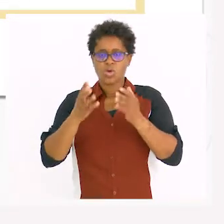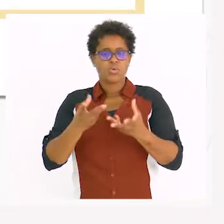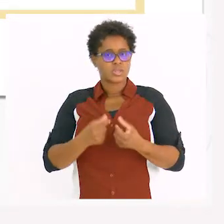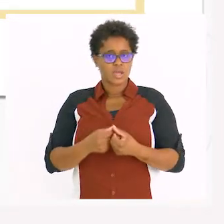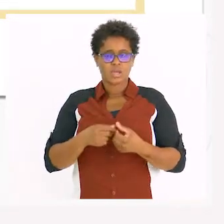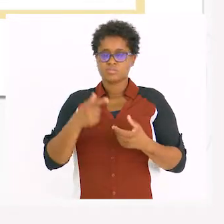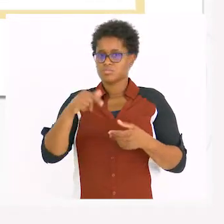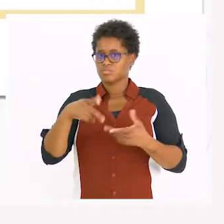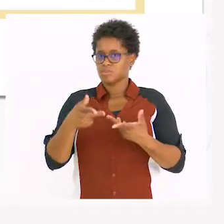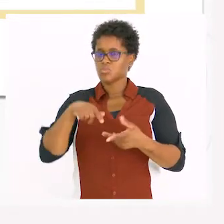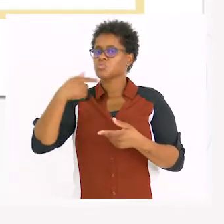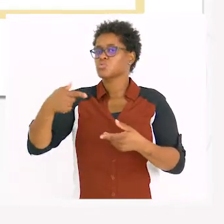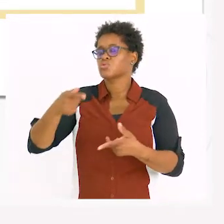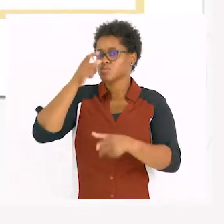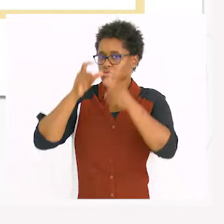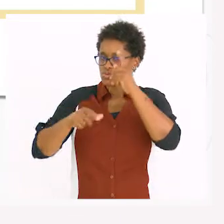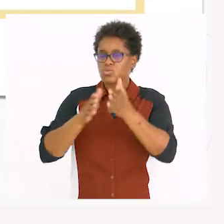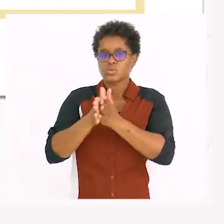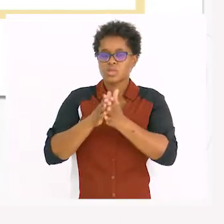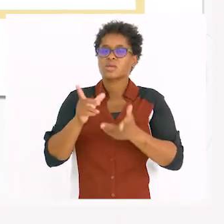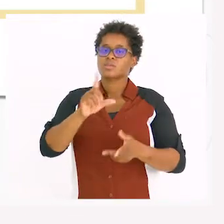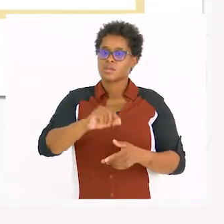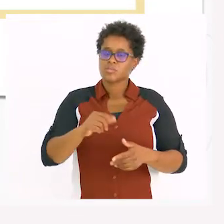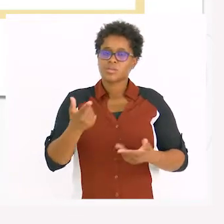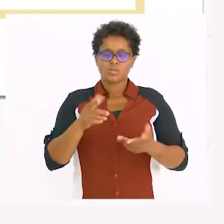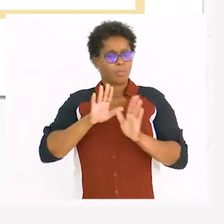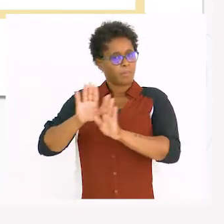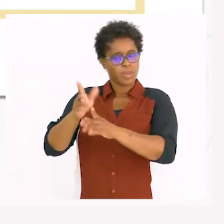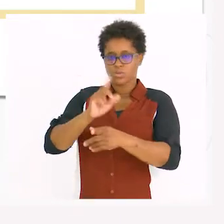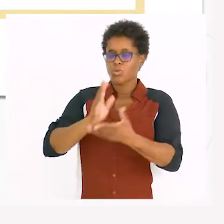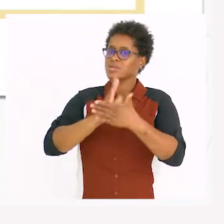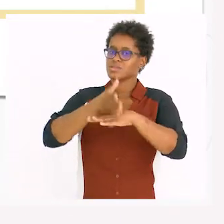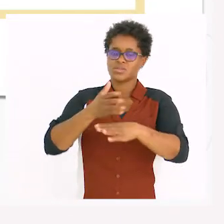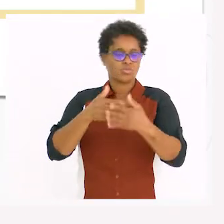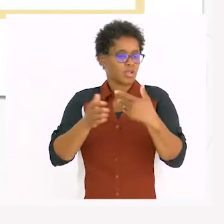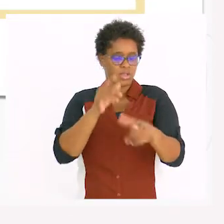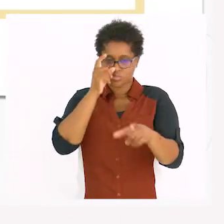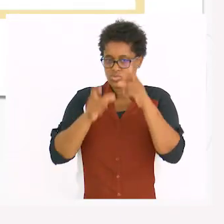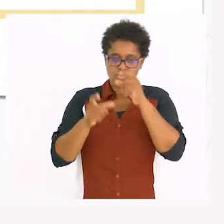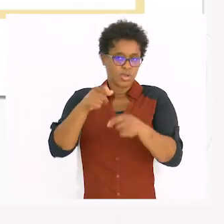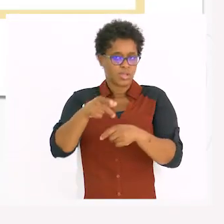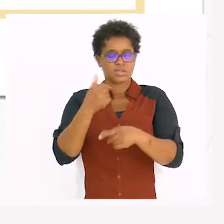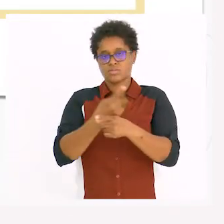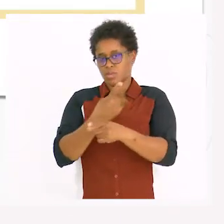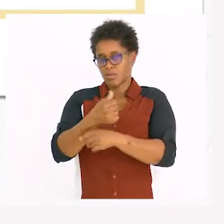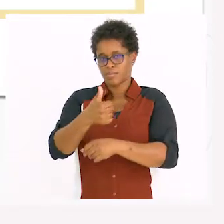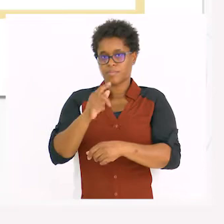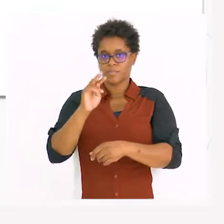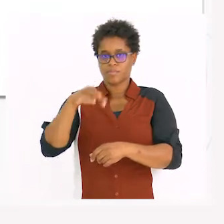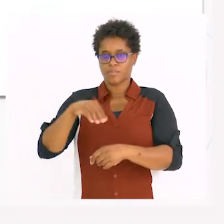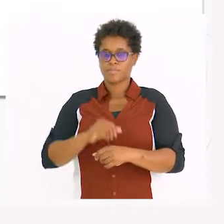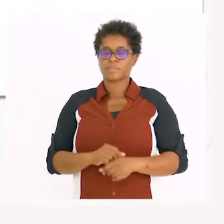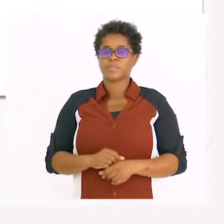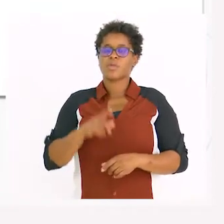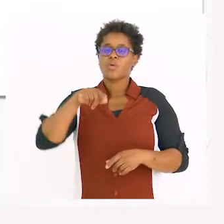quantidade disponível para os outros utilizarem. E também não impede o acesso de qualquer pessoa a esse bem.